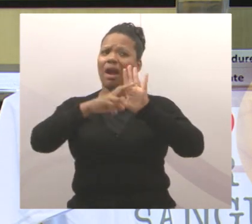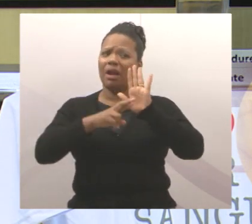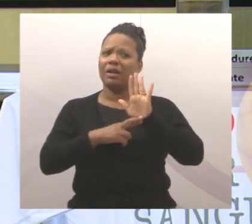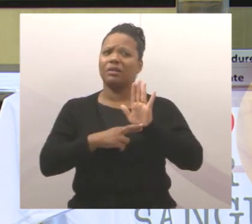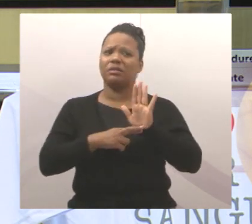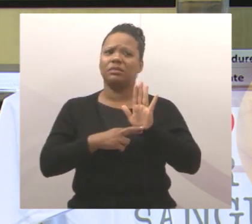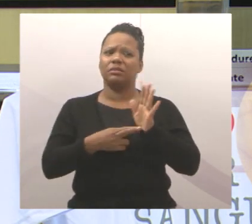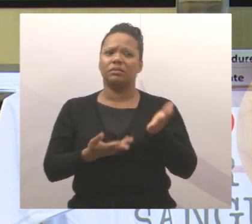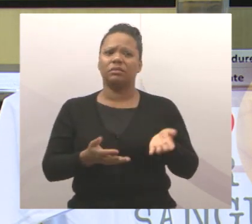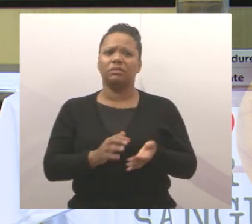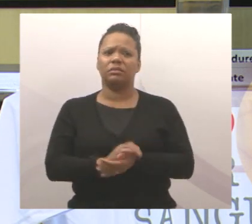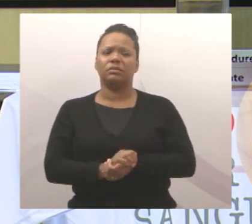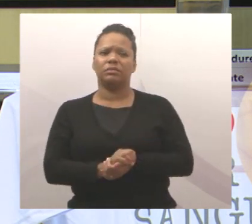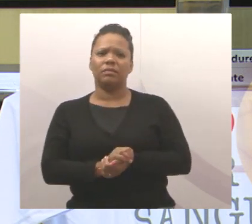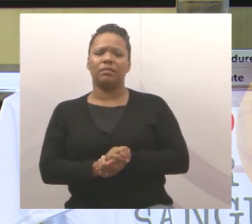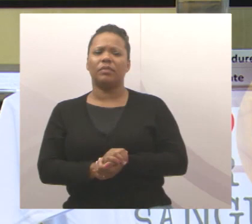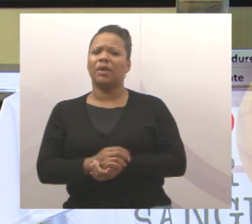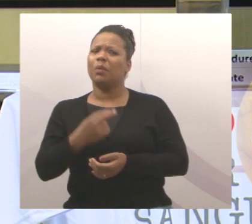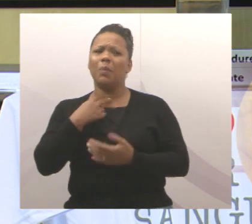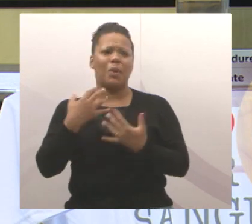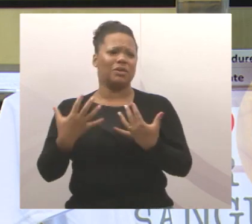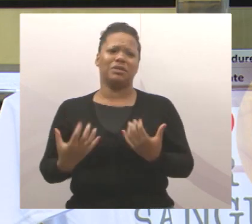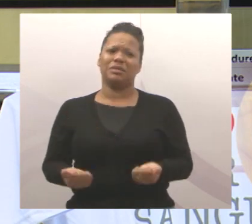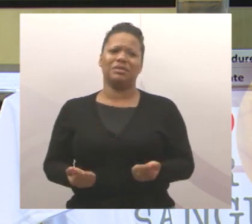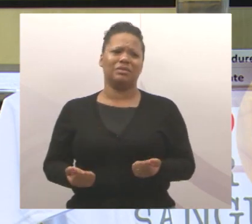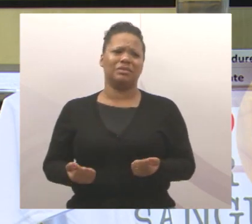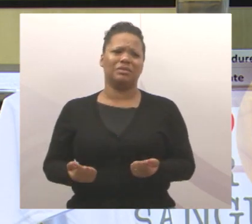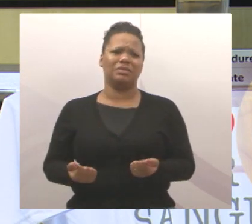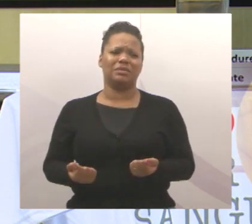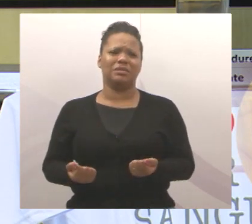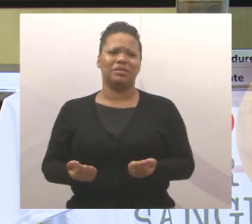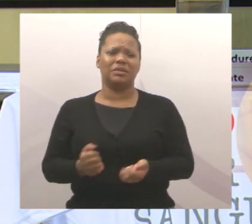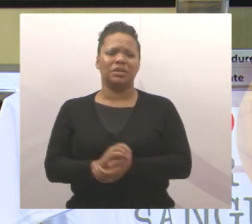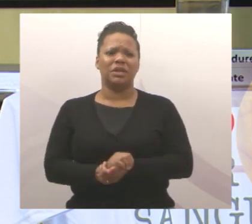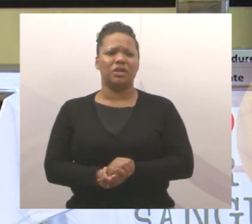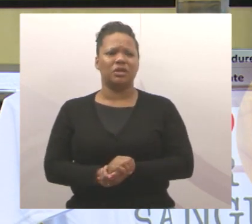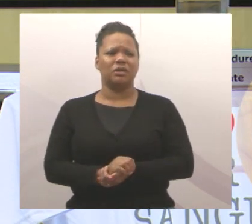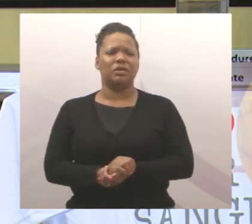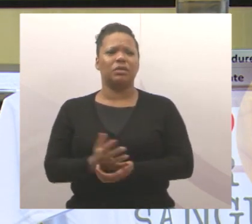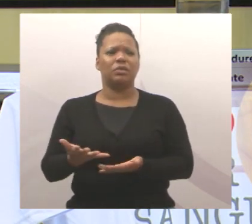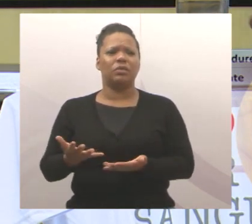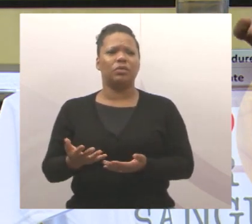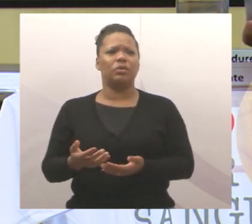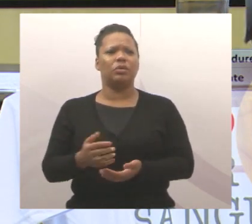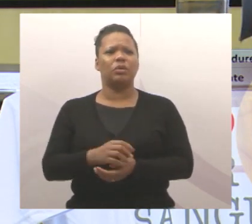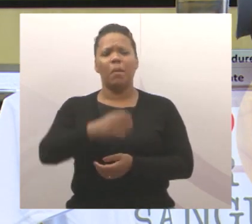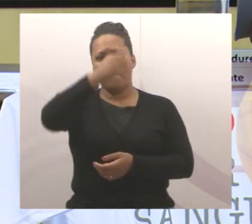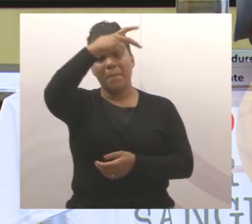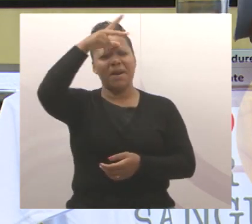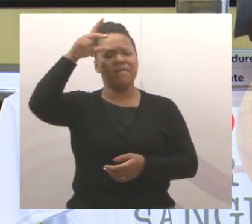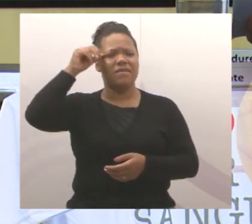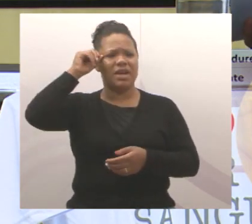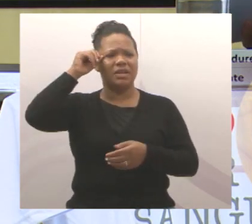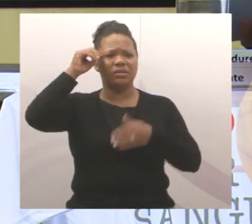complementar. Não se pode admitir o desrespeito do chefe do Poder Executivo